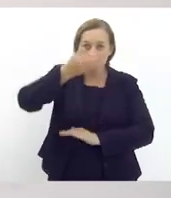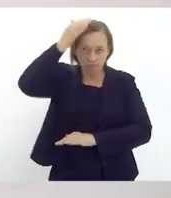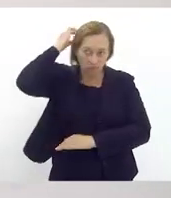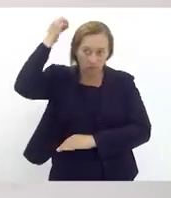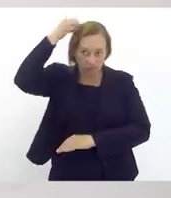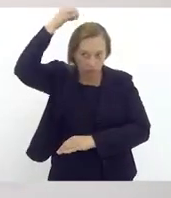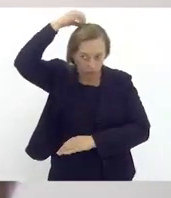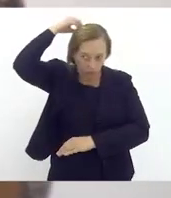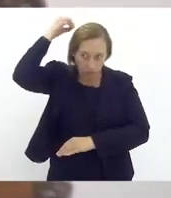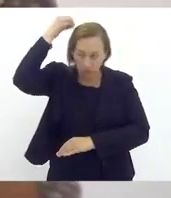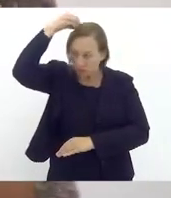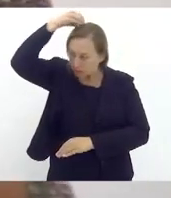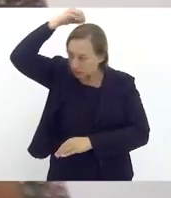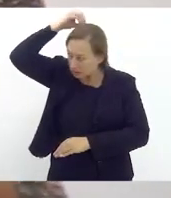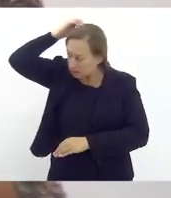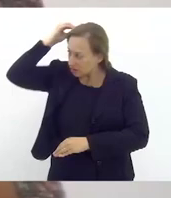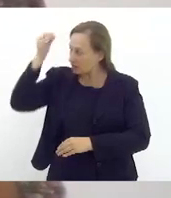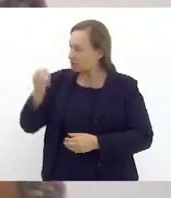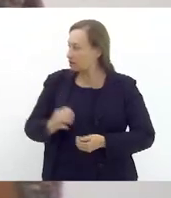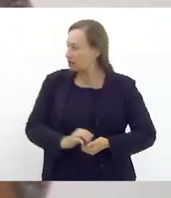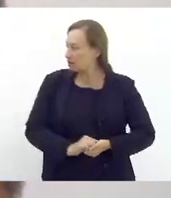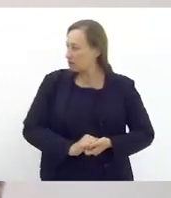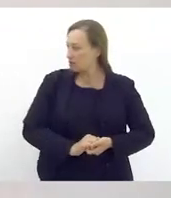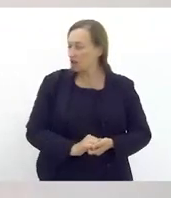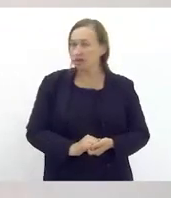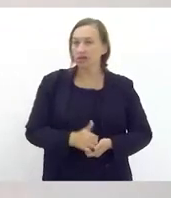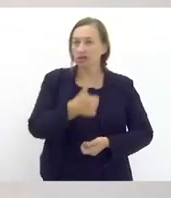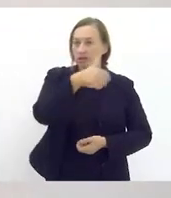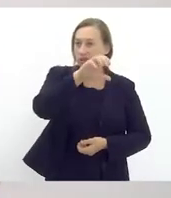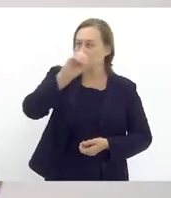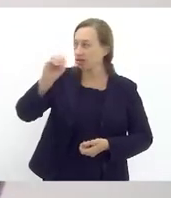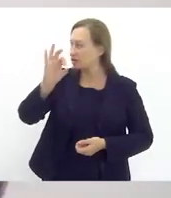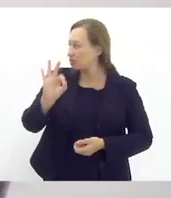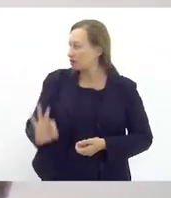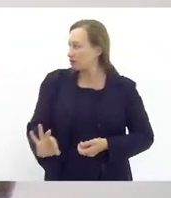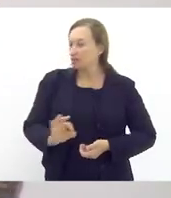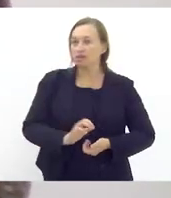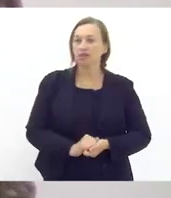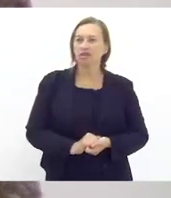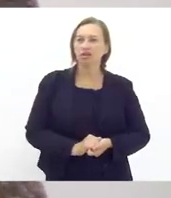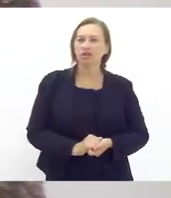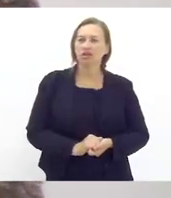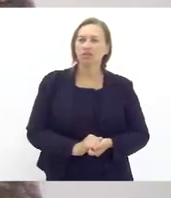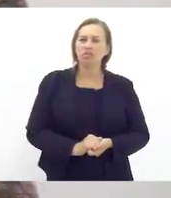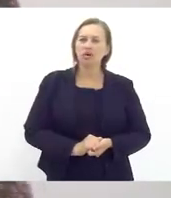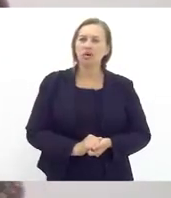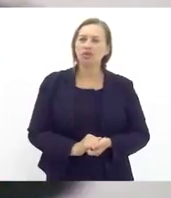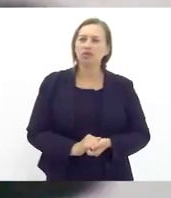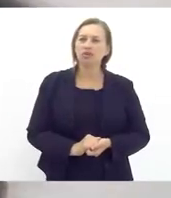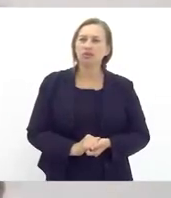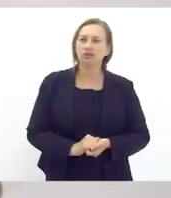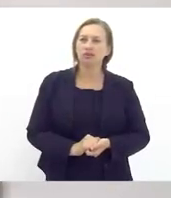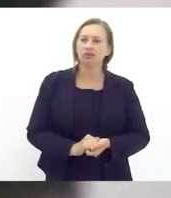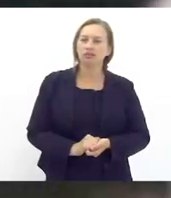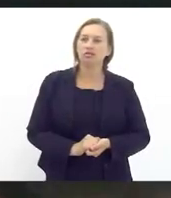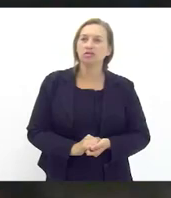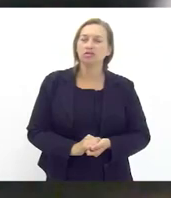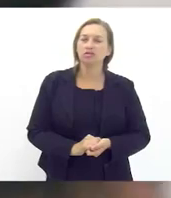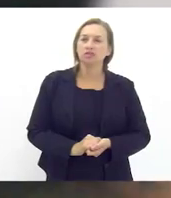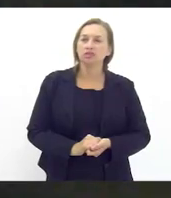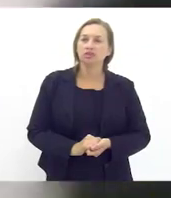tá levando 70%. mas é muito importante a gente entender que tem um fundo Nacional